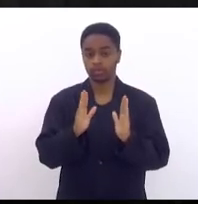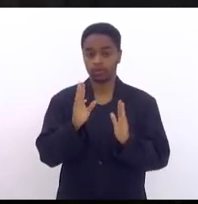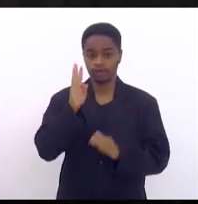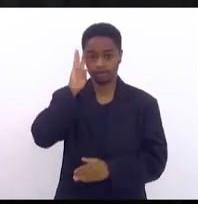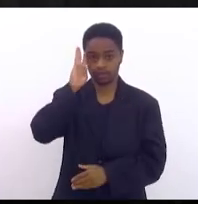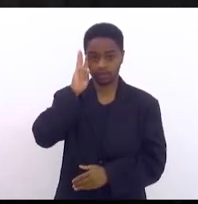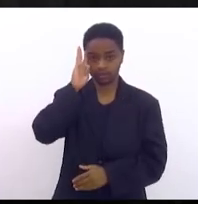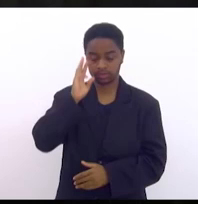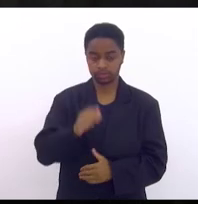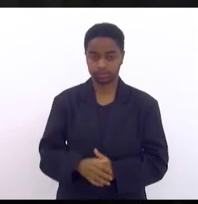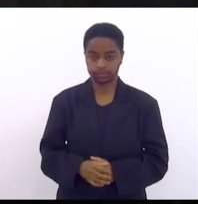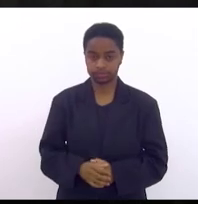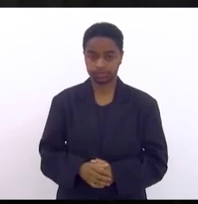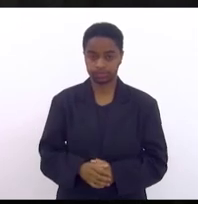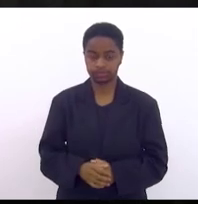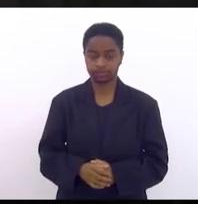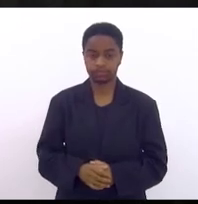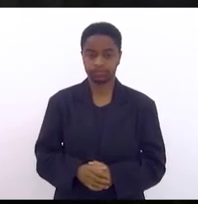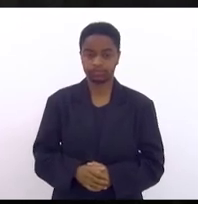Wilson Witzel.